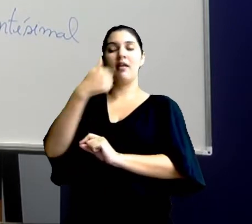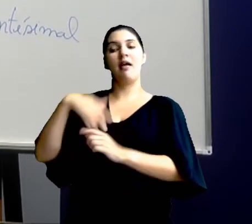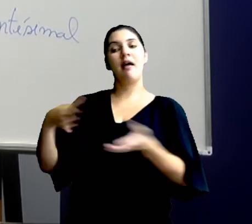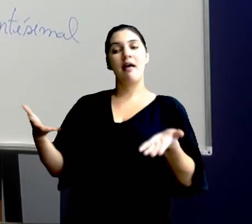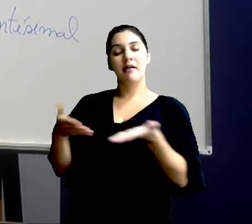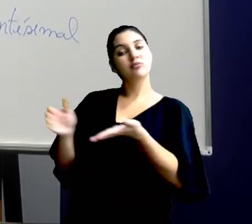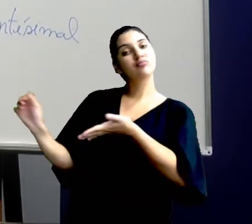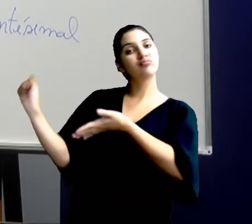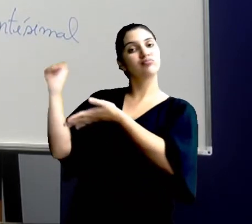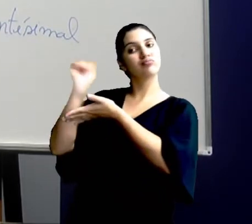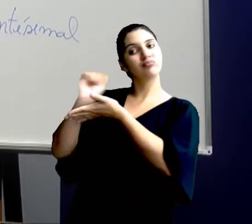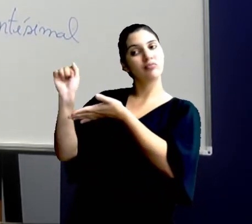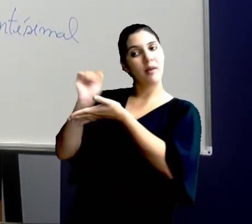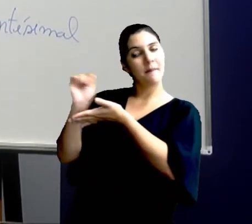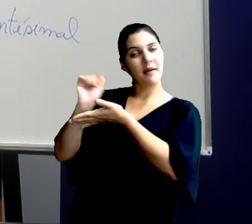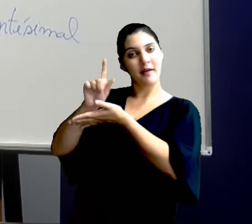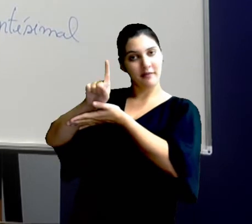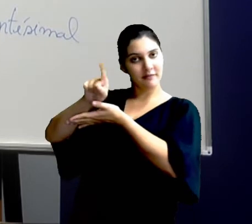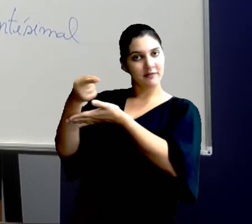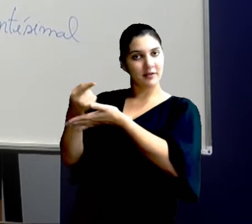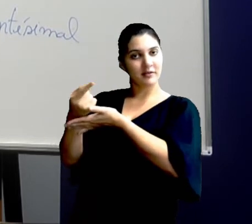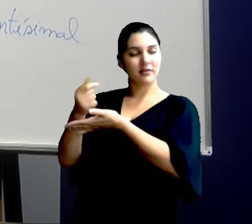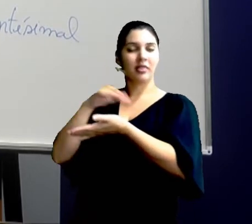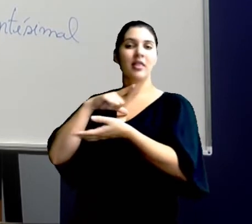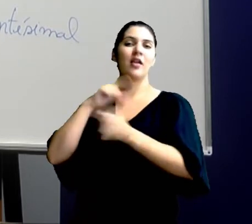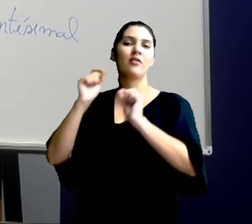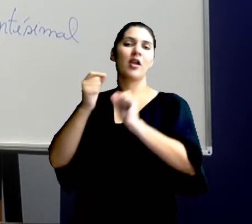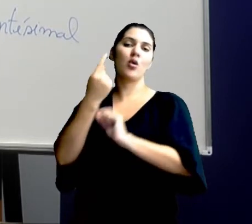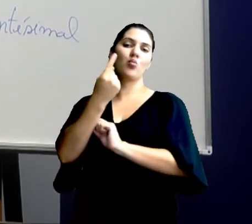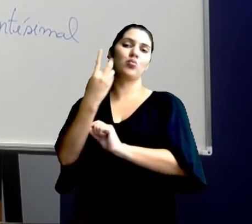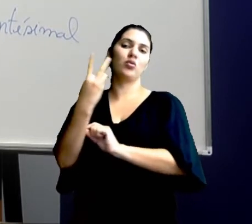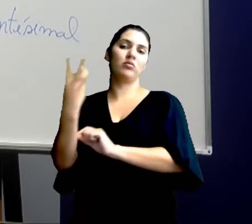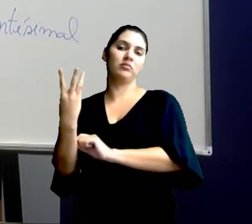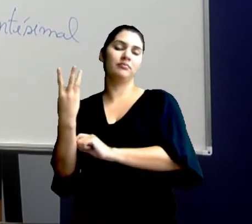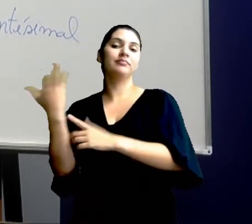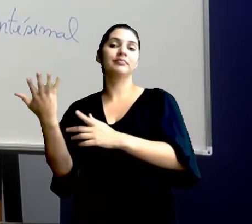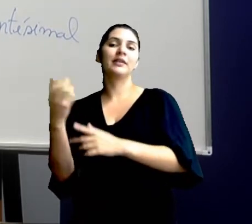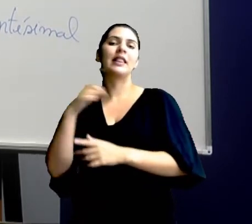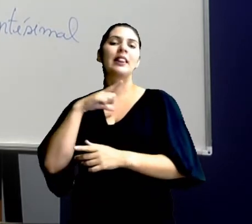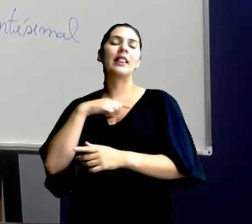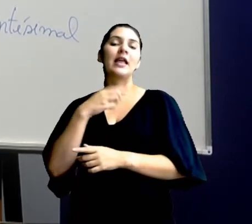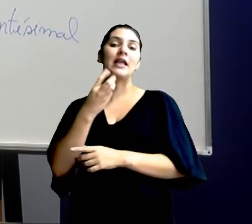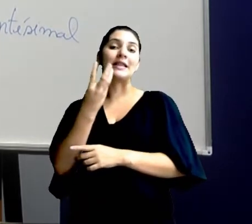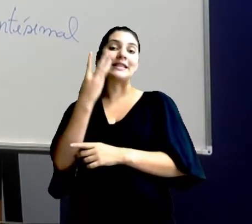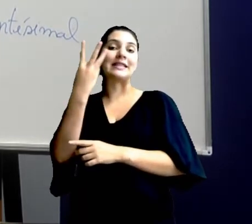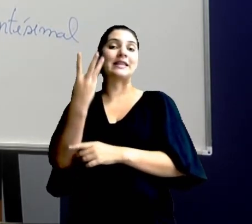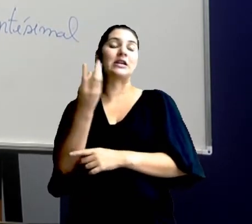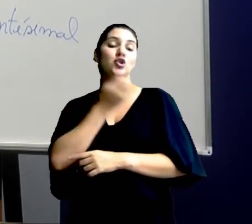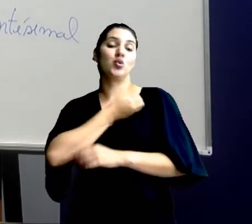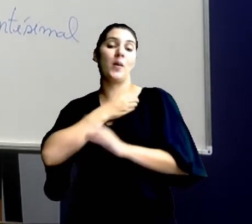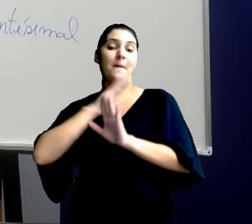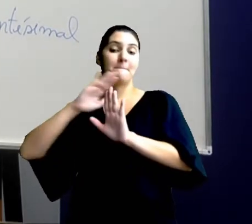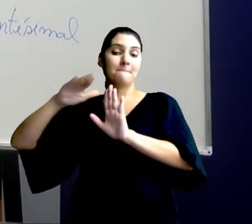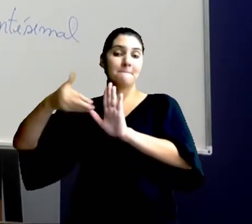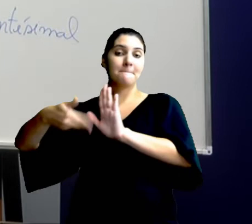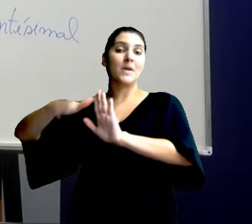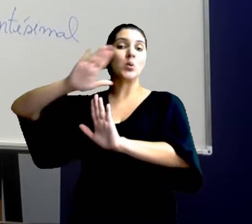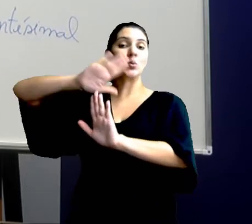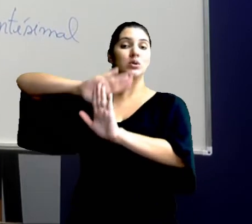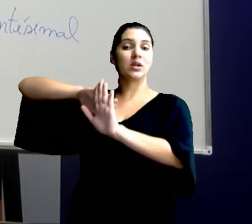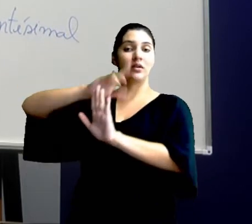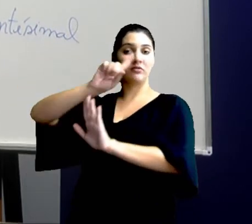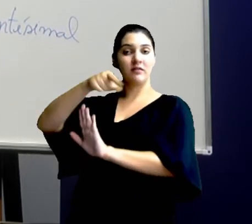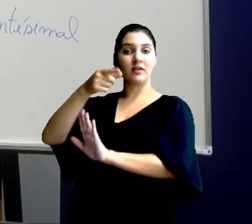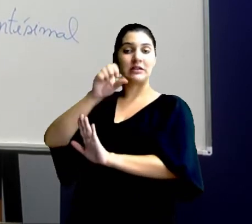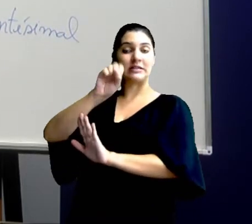o caminho da vírgula. Olha, ficou 1, 2, 3. 3 números atrás da vírgula. Então, se